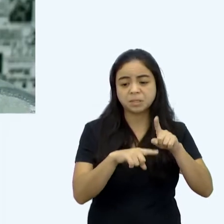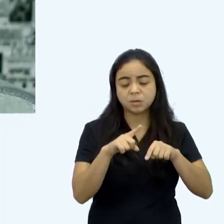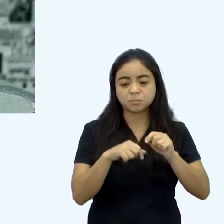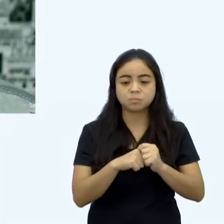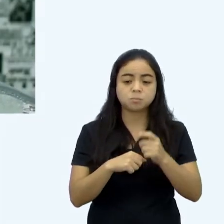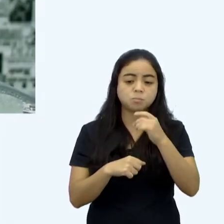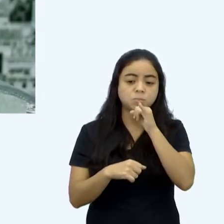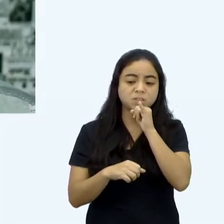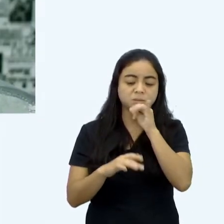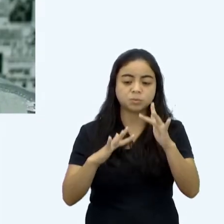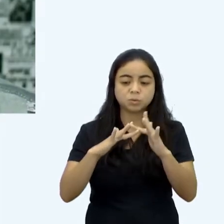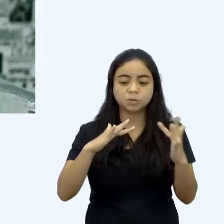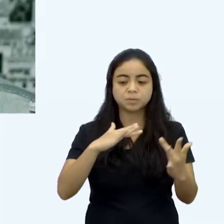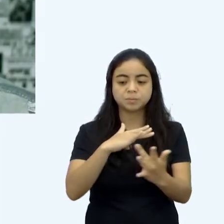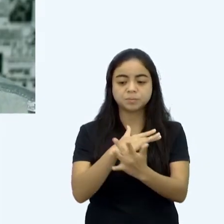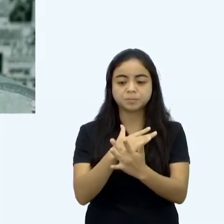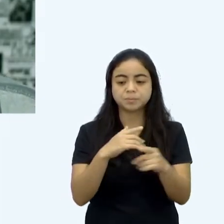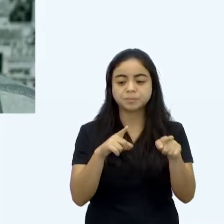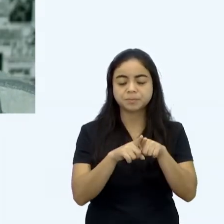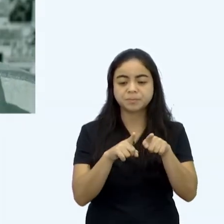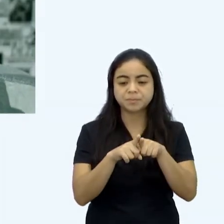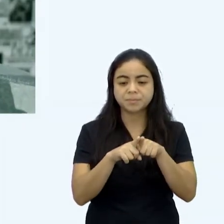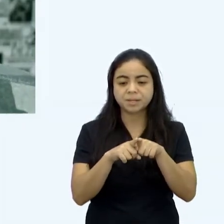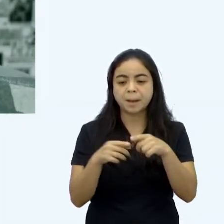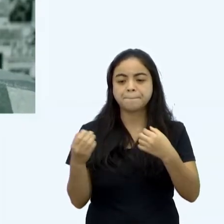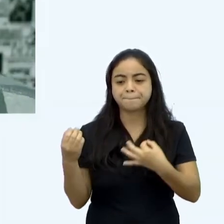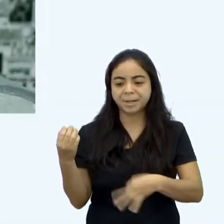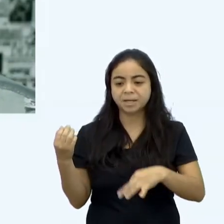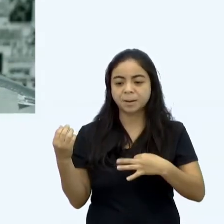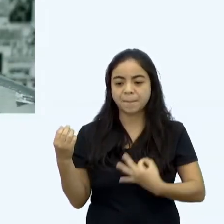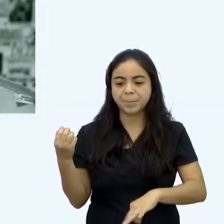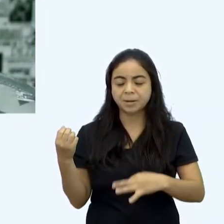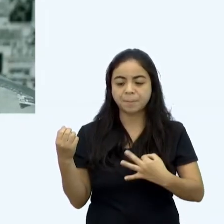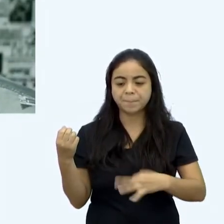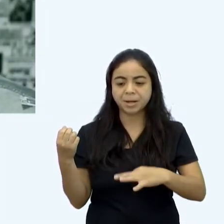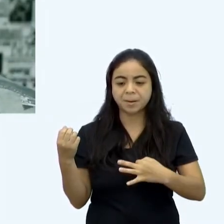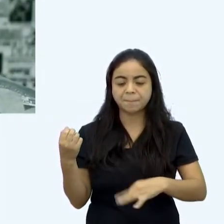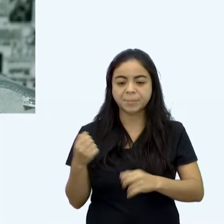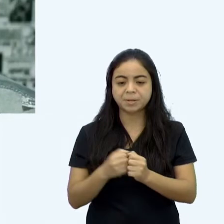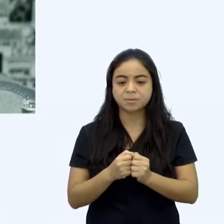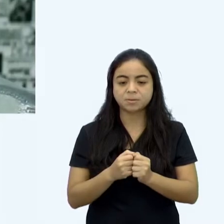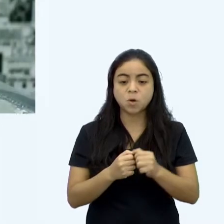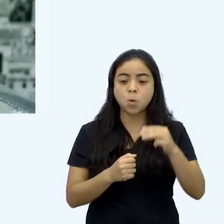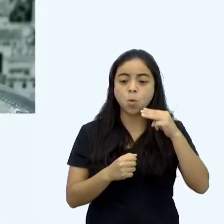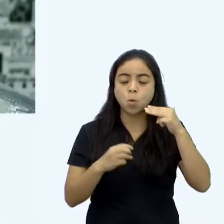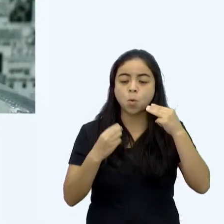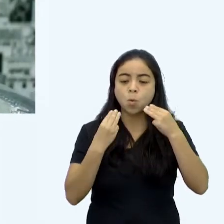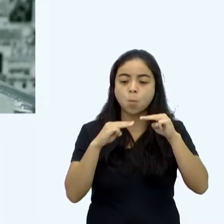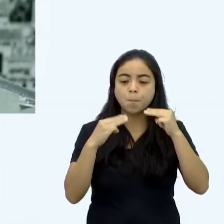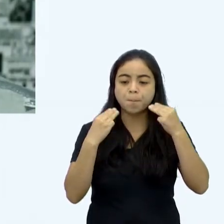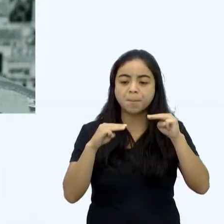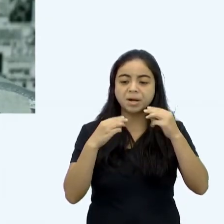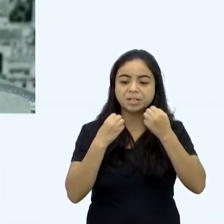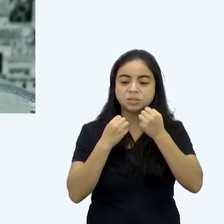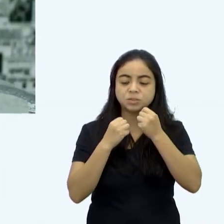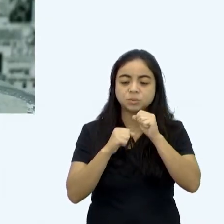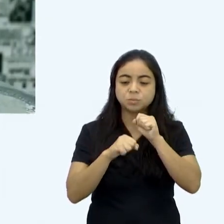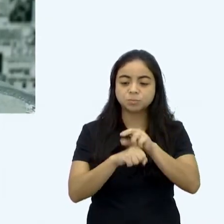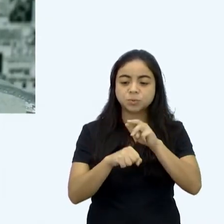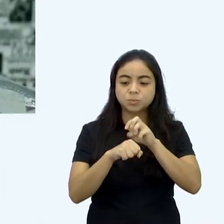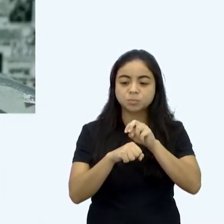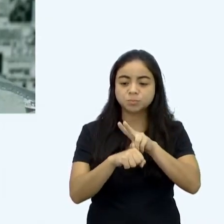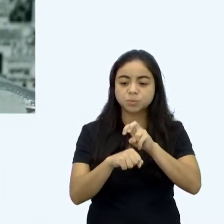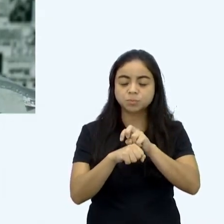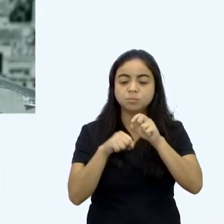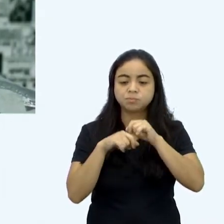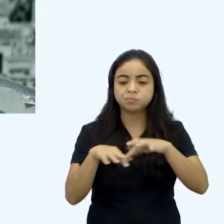rede social, como você tem, sei lá, a paleta da sua guitarra, o marketing viral, o conteúdo viral é um recurso